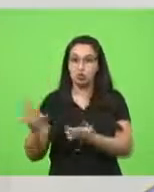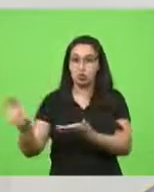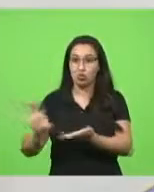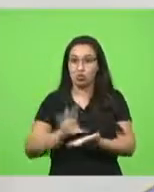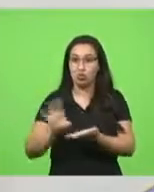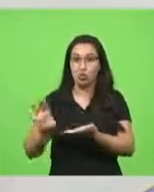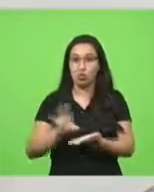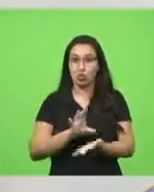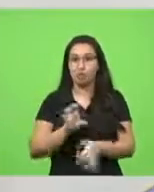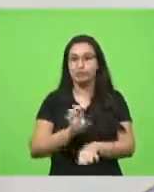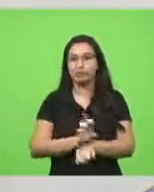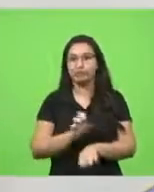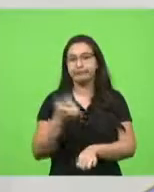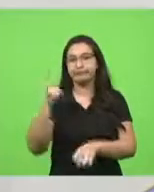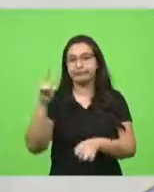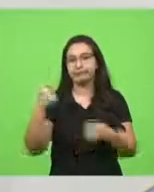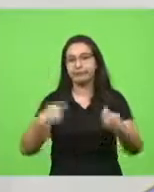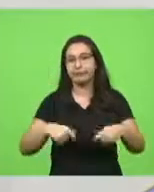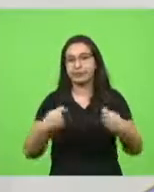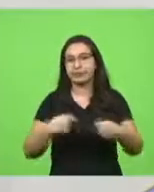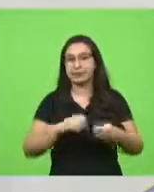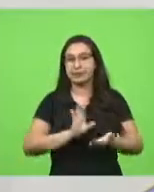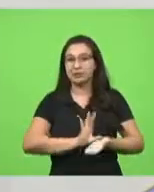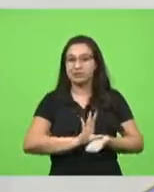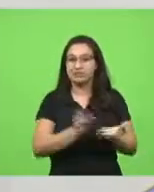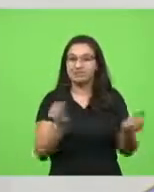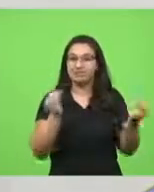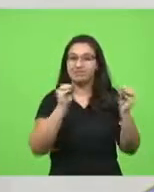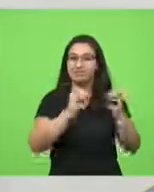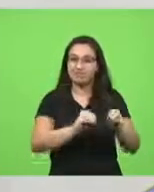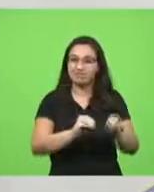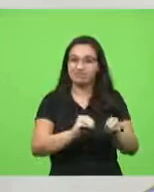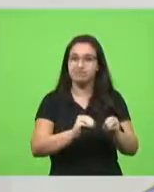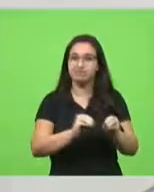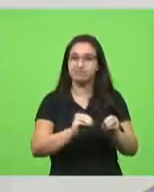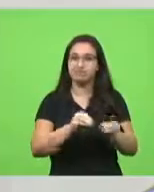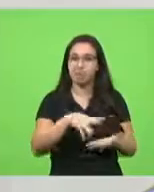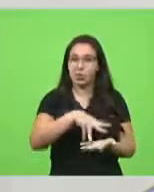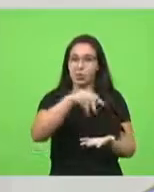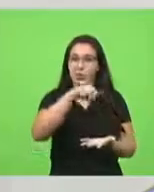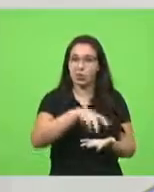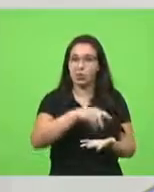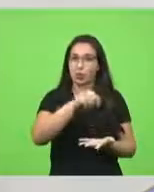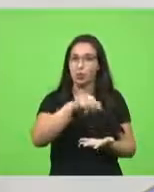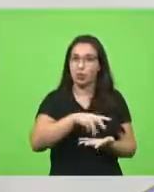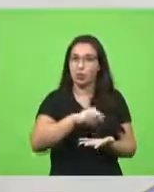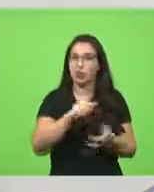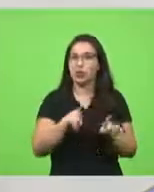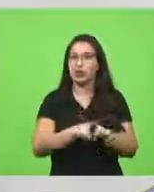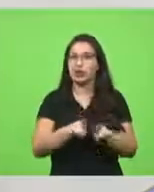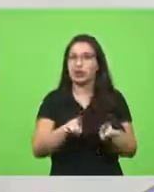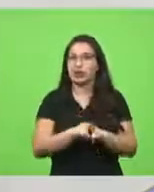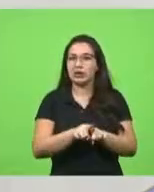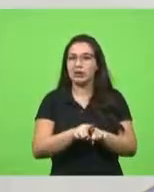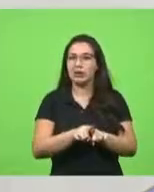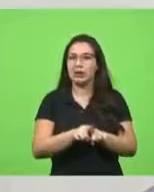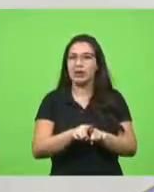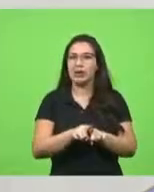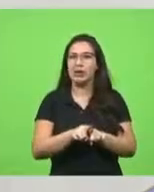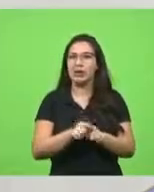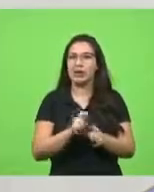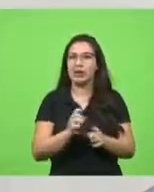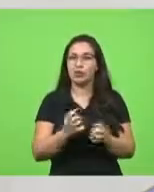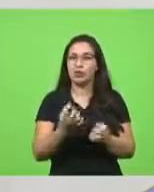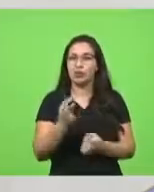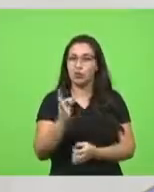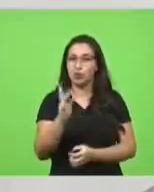de milho. Por isso, nós estamos investindo muito forte em cereais de inverno, silagens de inverno, vem aí o trigo forrageiro, que é